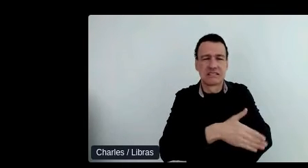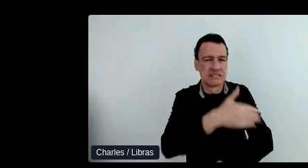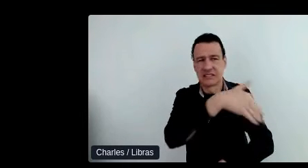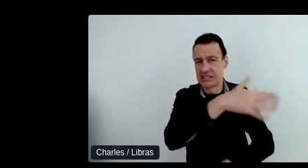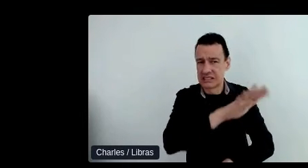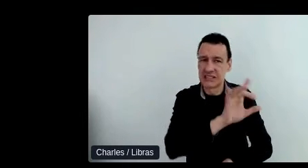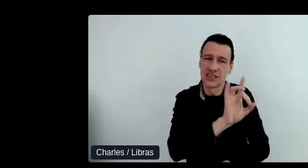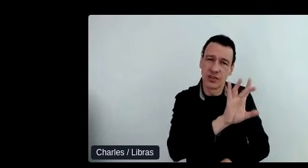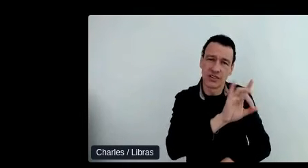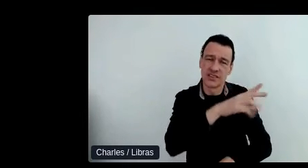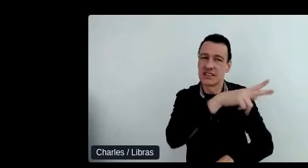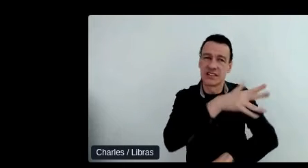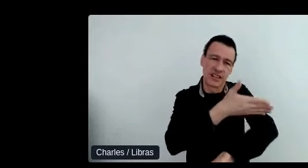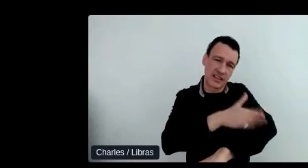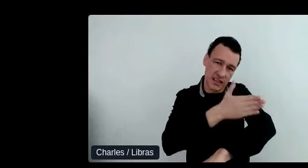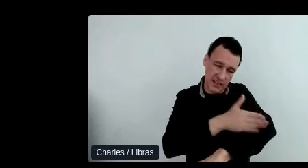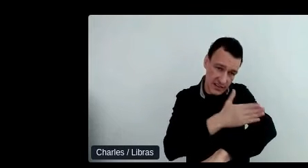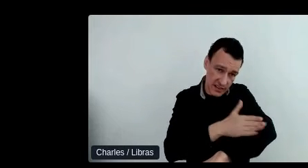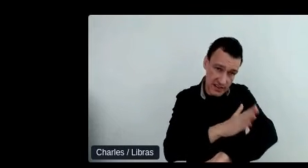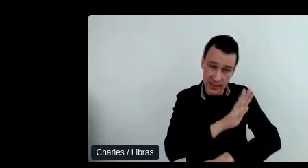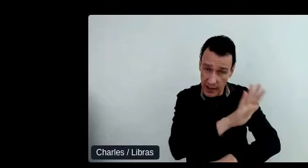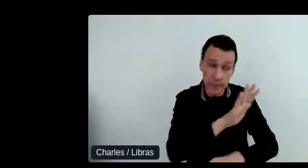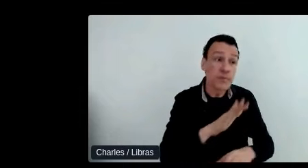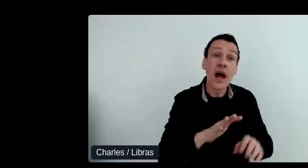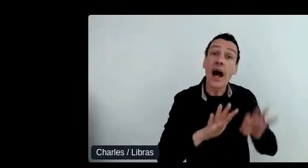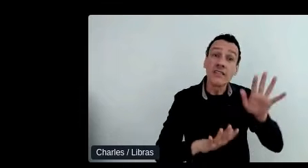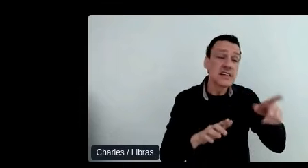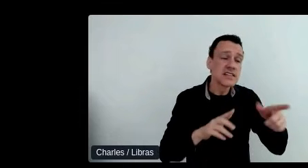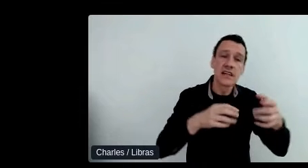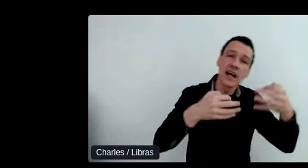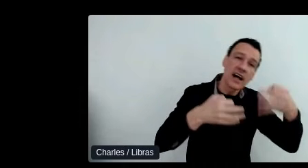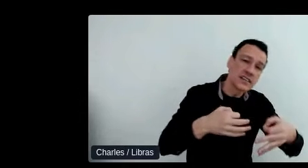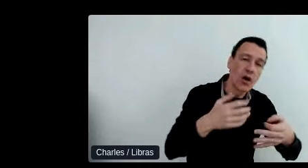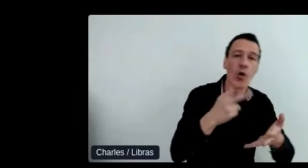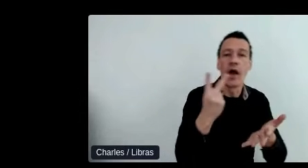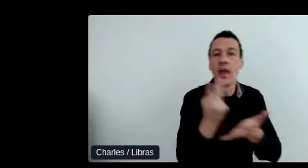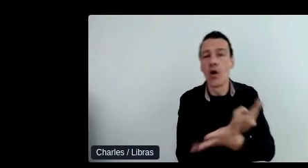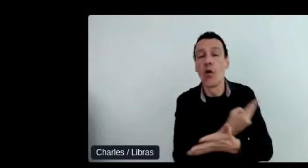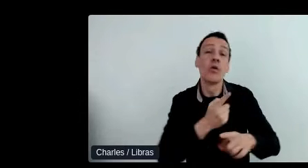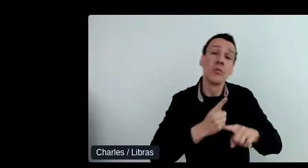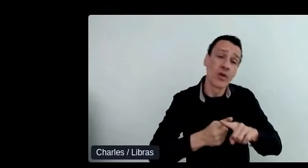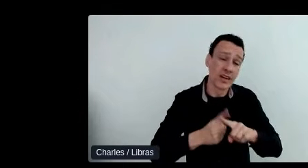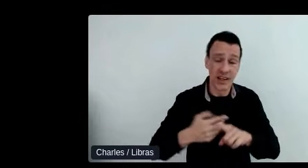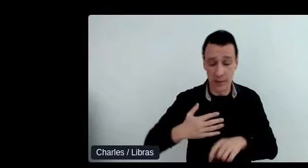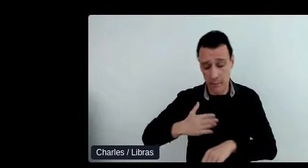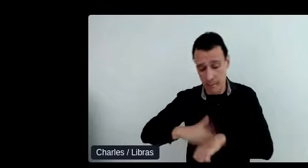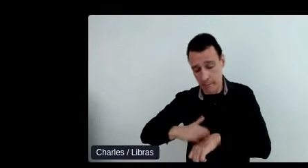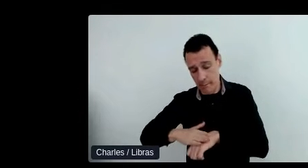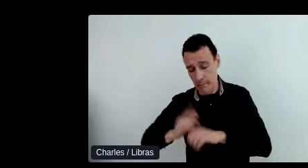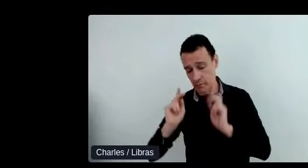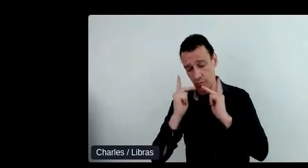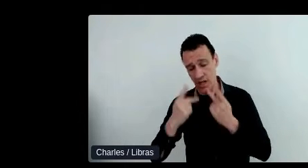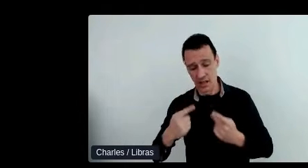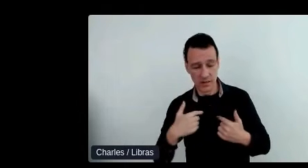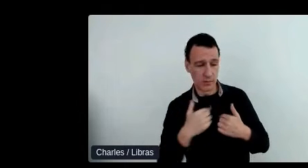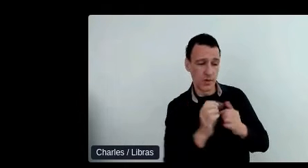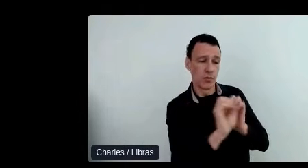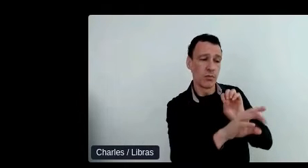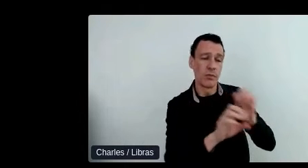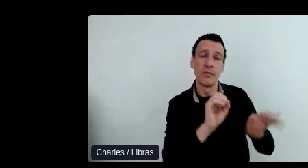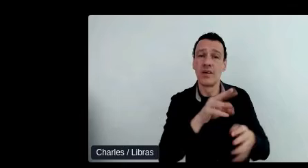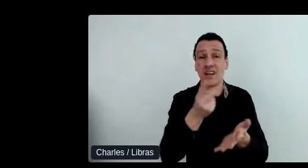uma causa inicial. Porque quem coloca os dados são pessoas. A máquina não funciona sozinha, é feita por gente.